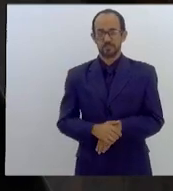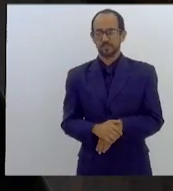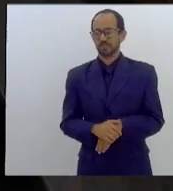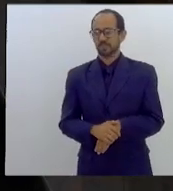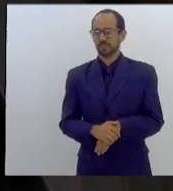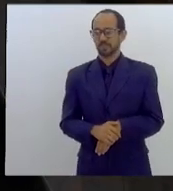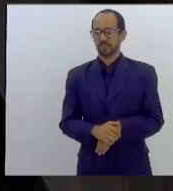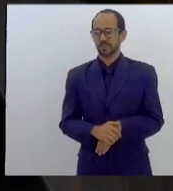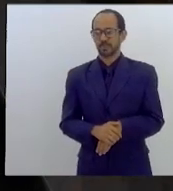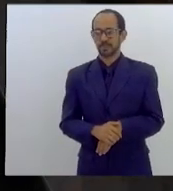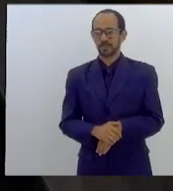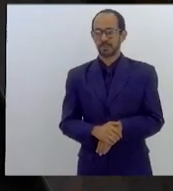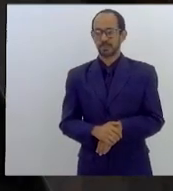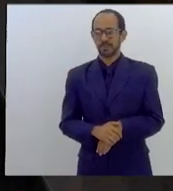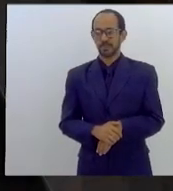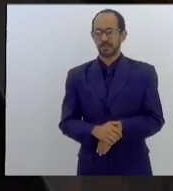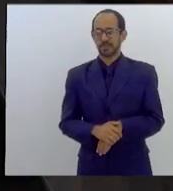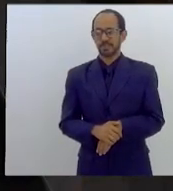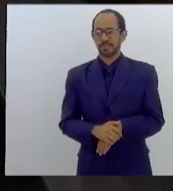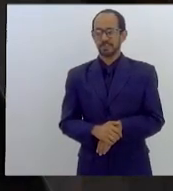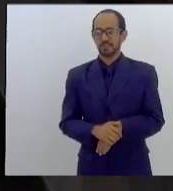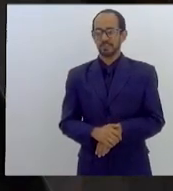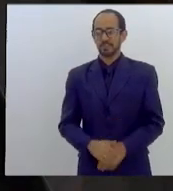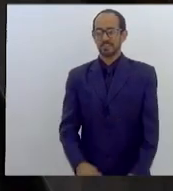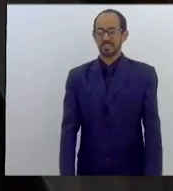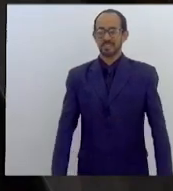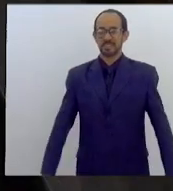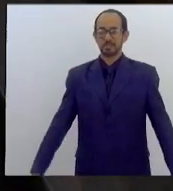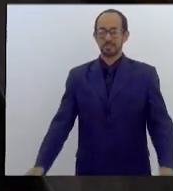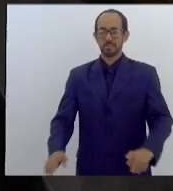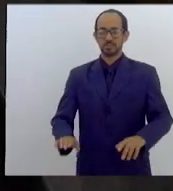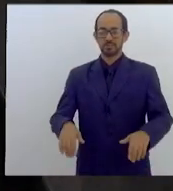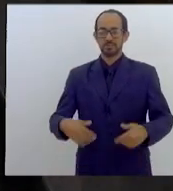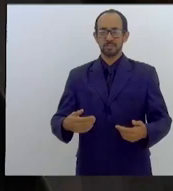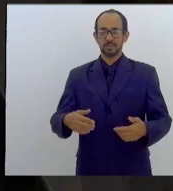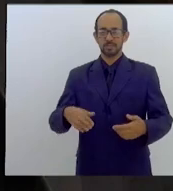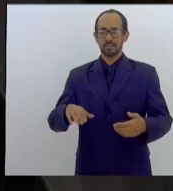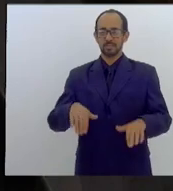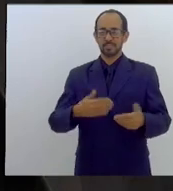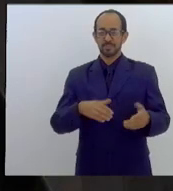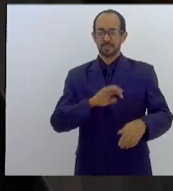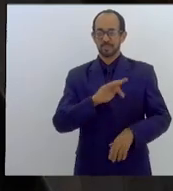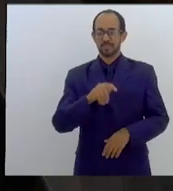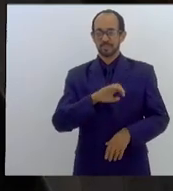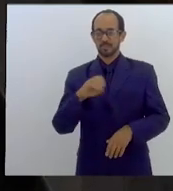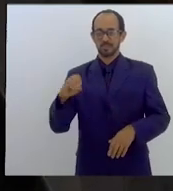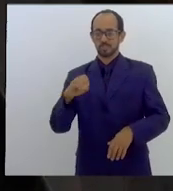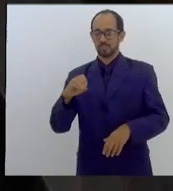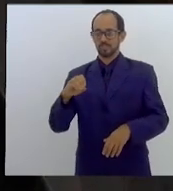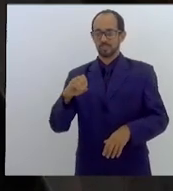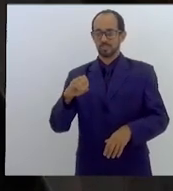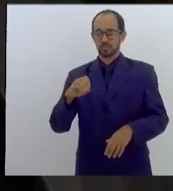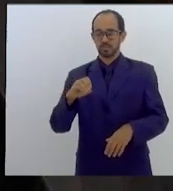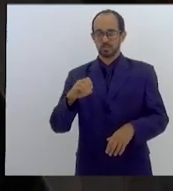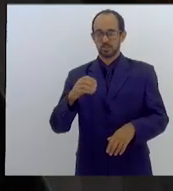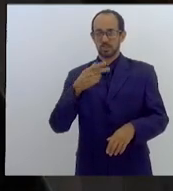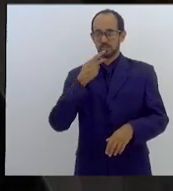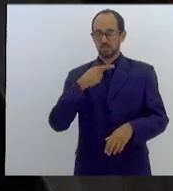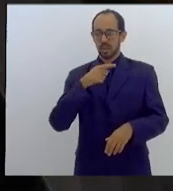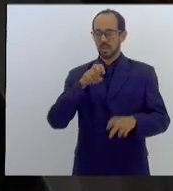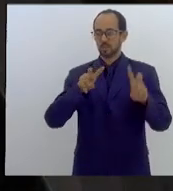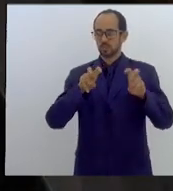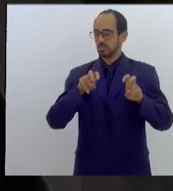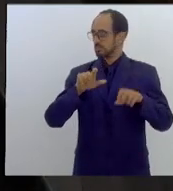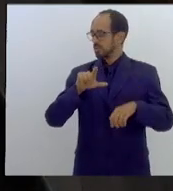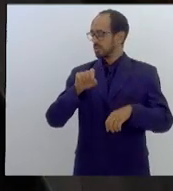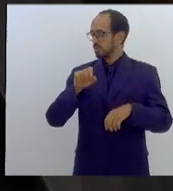Mas, deputado Chico Machado, eu quero endereçar a discussão da LOA à Vossa Excelência.